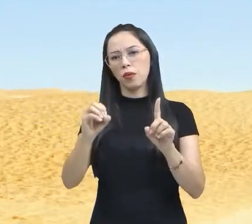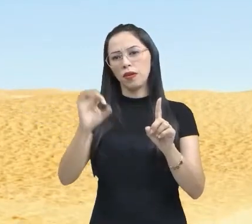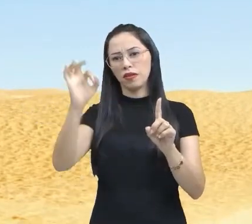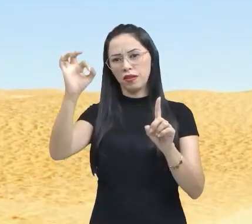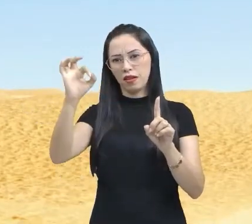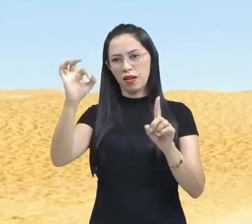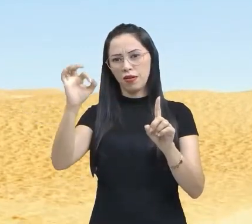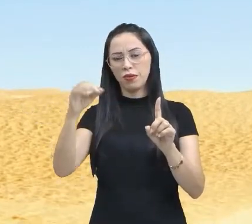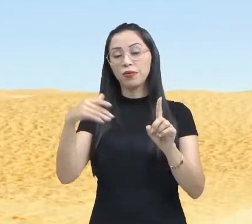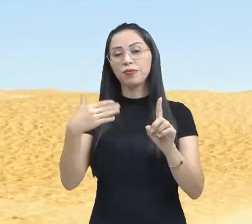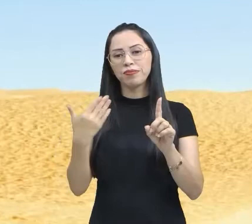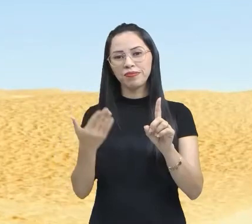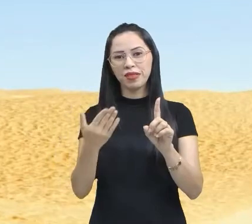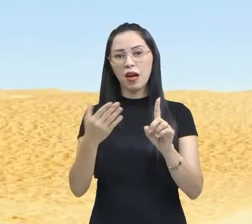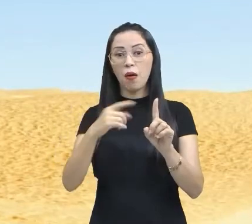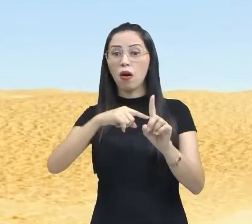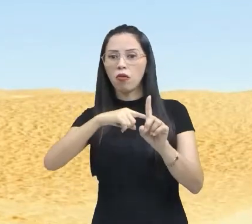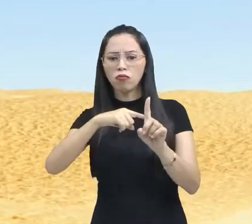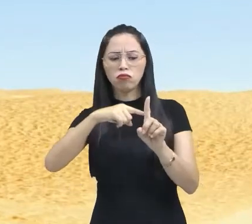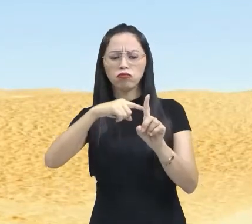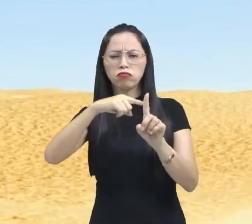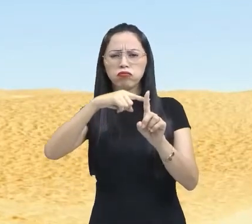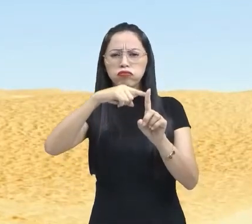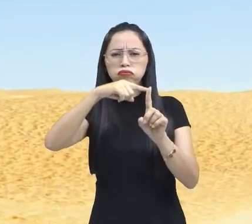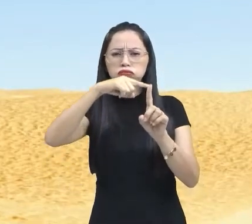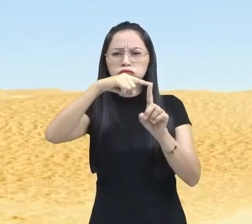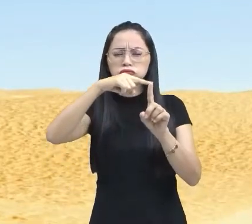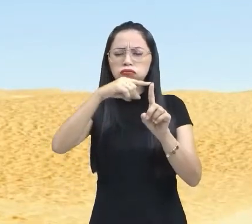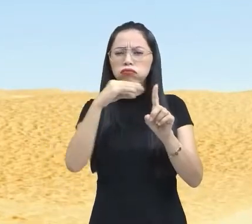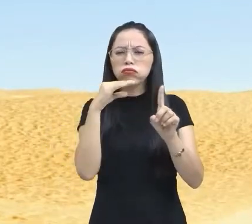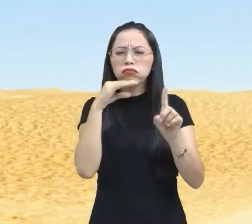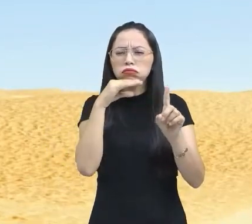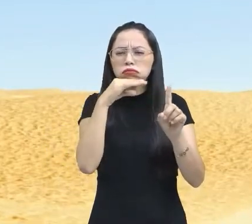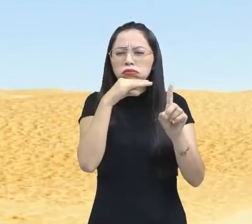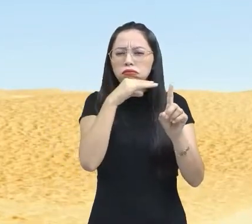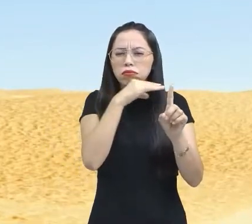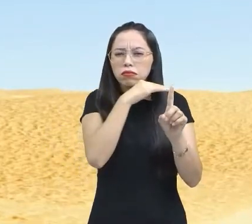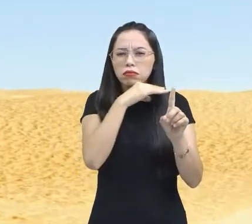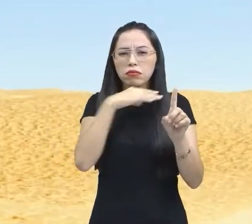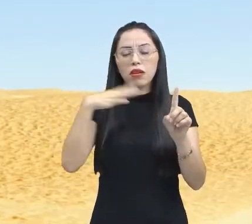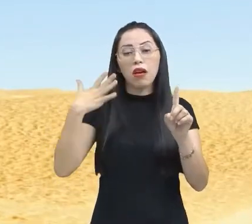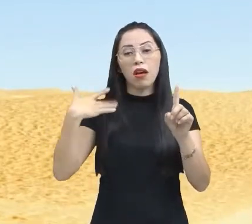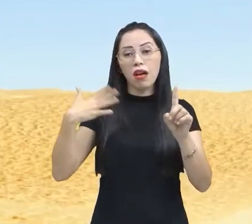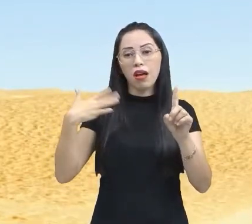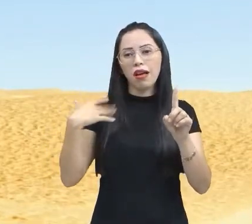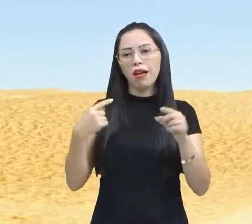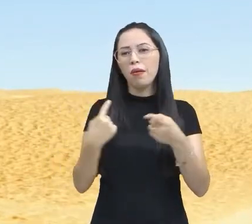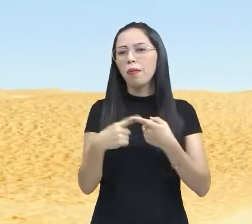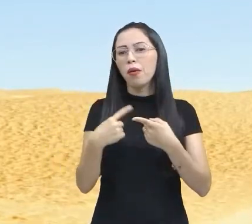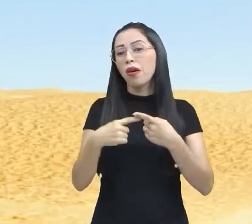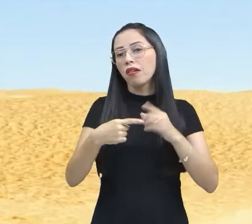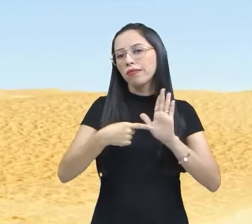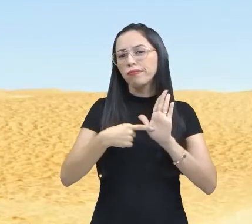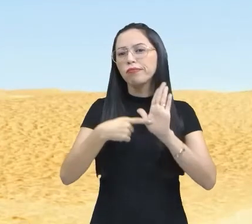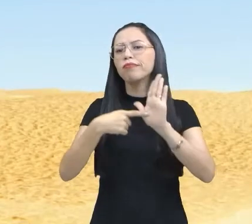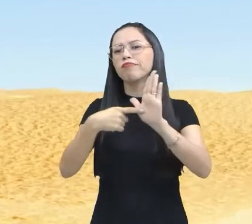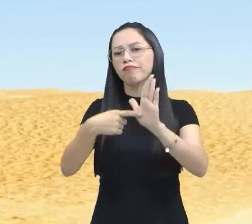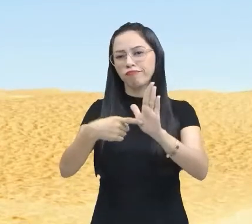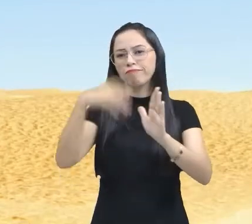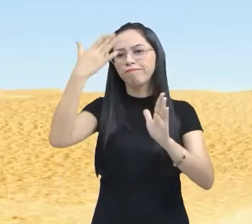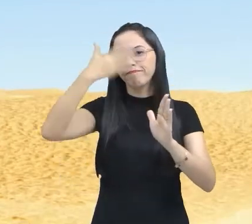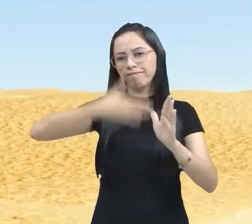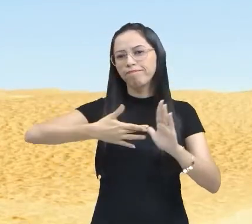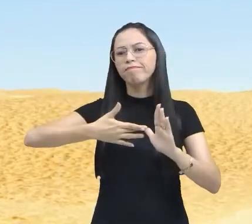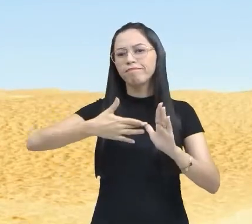Celsius. Eu estou aqui no calorão por vocês, para mostrar como é que são as temperaturas altas. Então, professor,